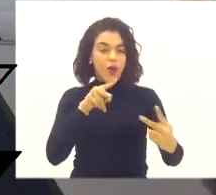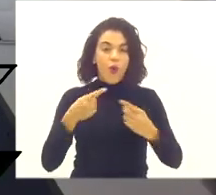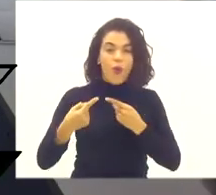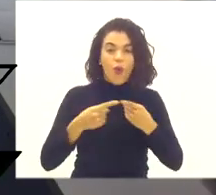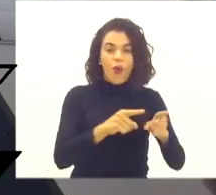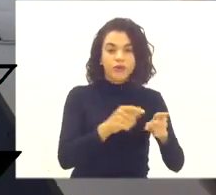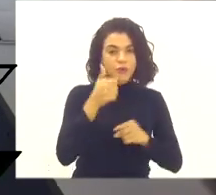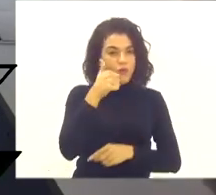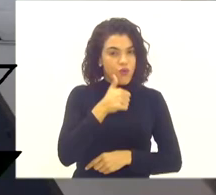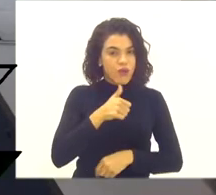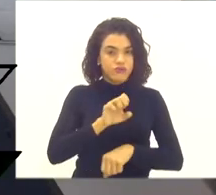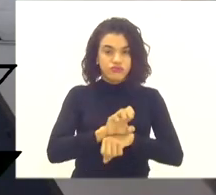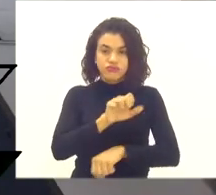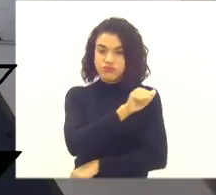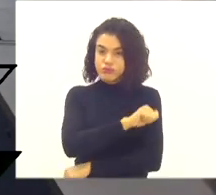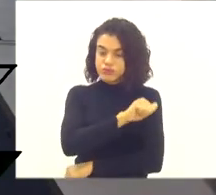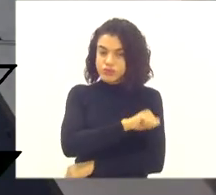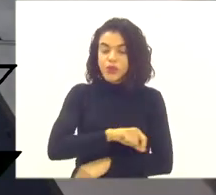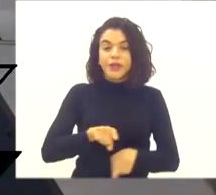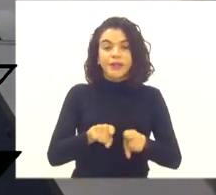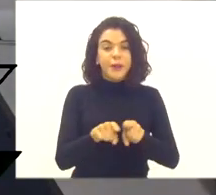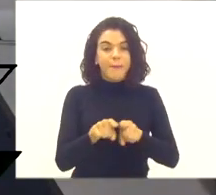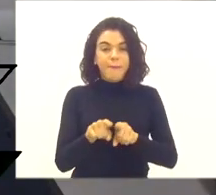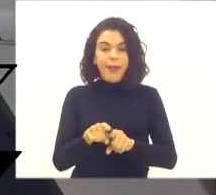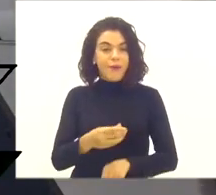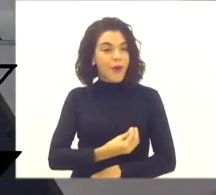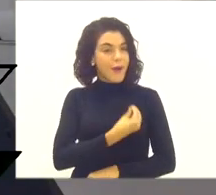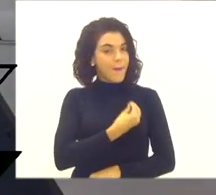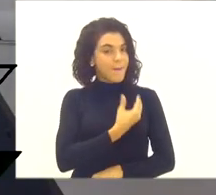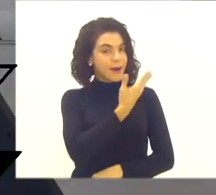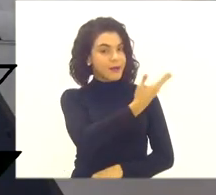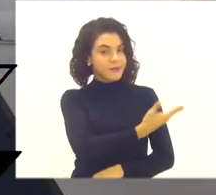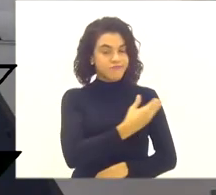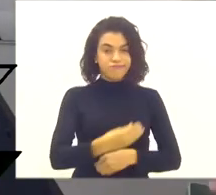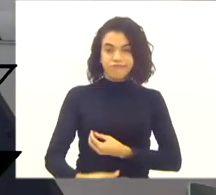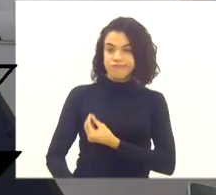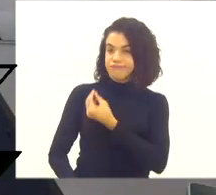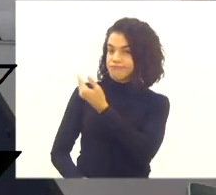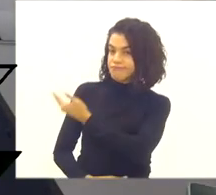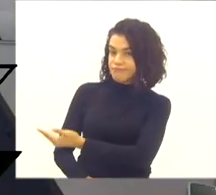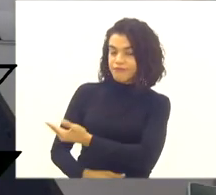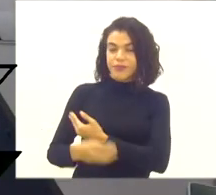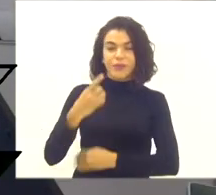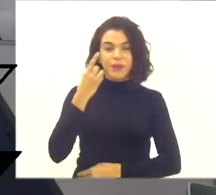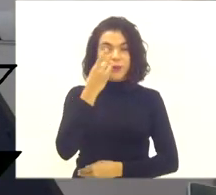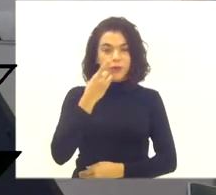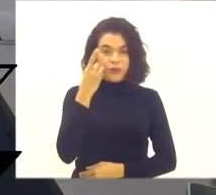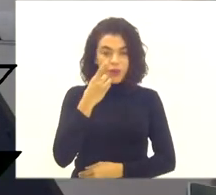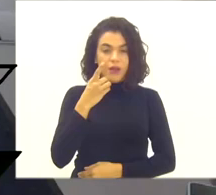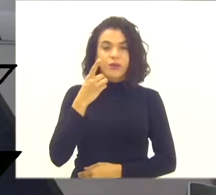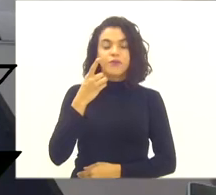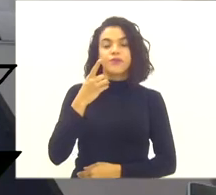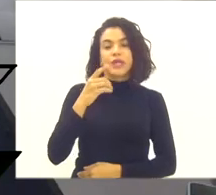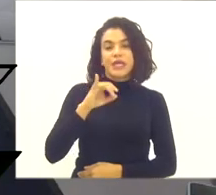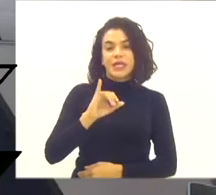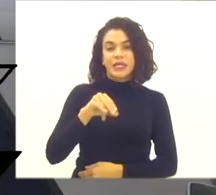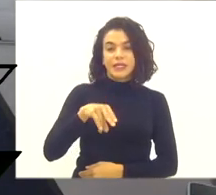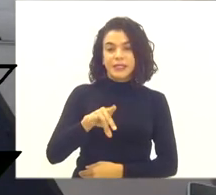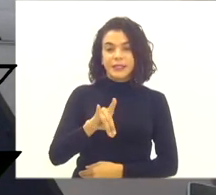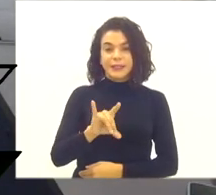as mulheres no estado do Rio de Janeiro e contando com a presença dos excentríssimos Senhores deputados deputada